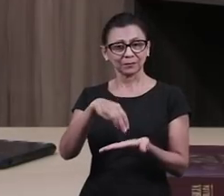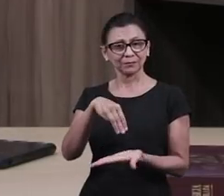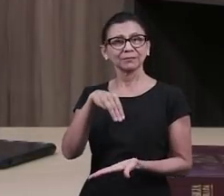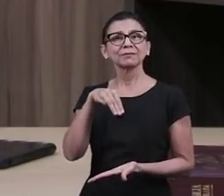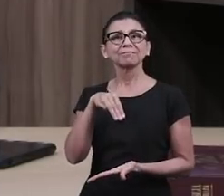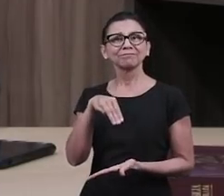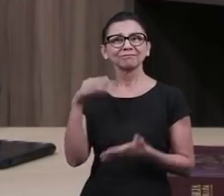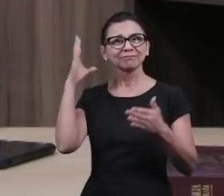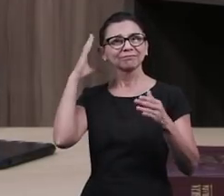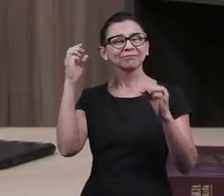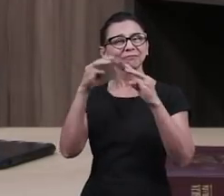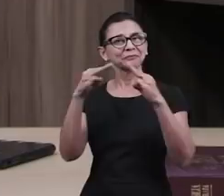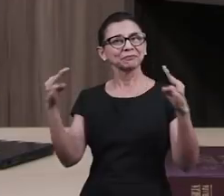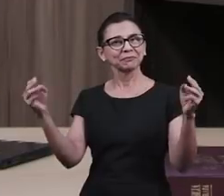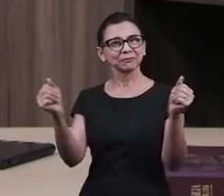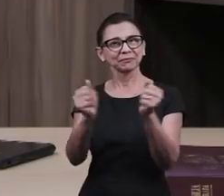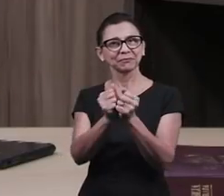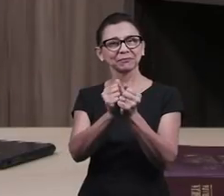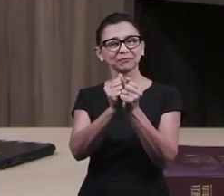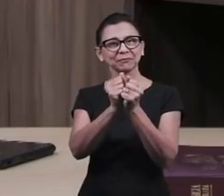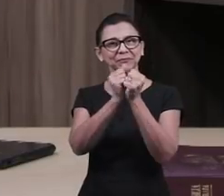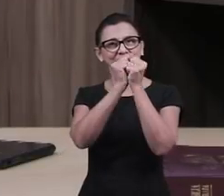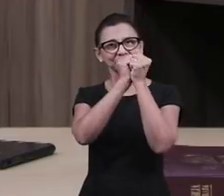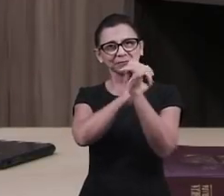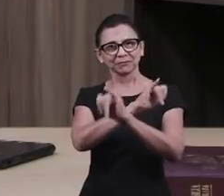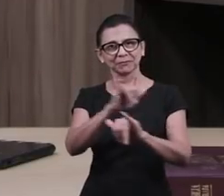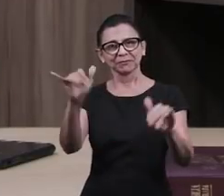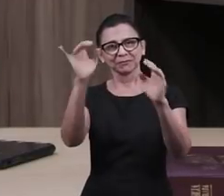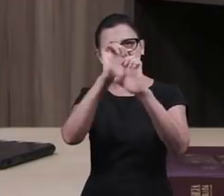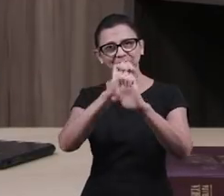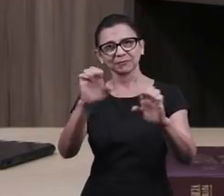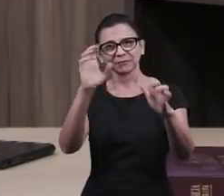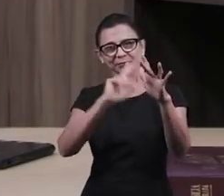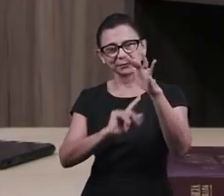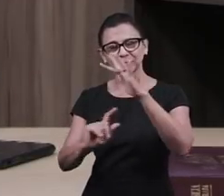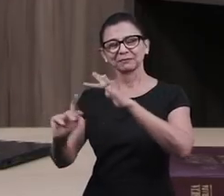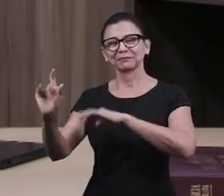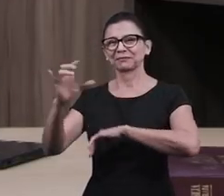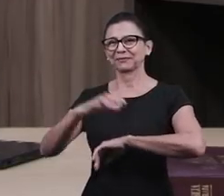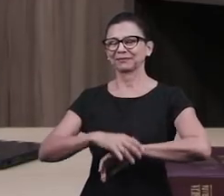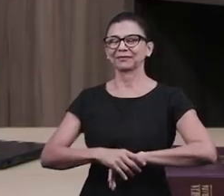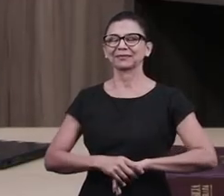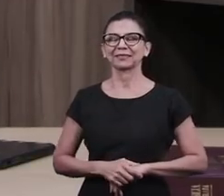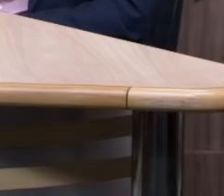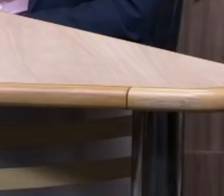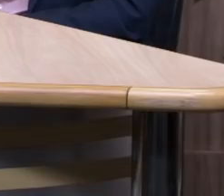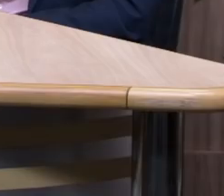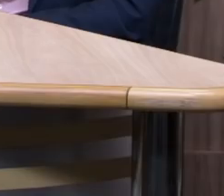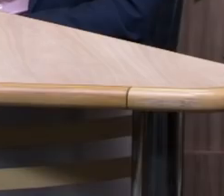Maranata e da Rádio Manaim, que juntas estão a anunciar o Evangelho Eterno.